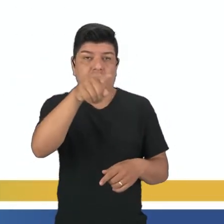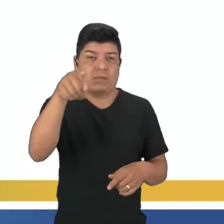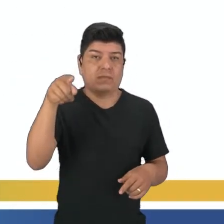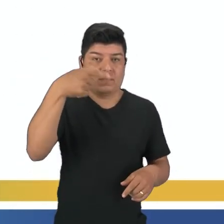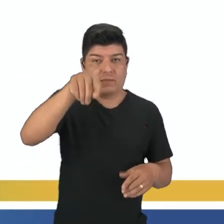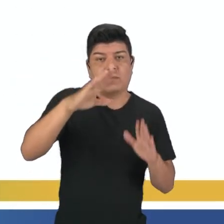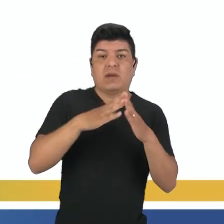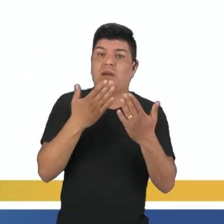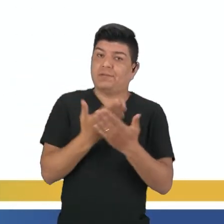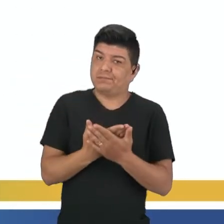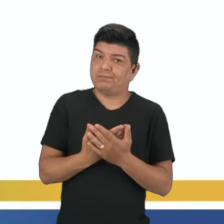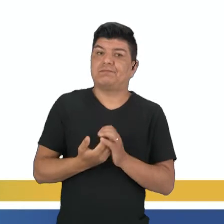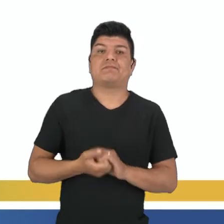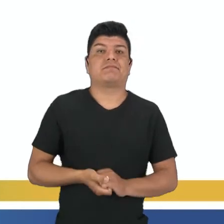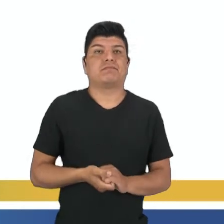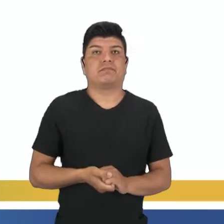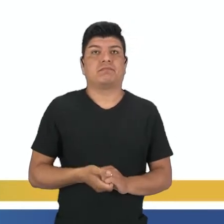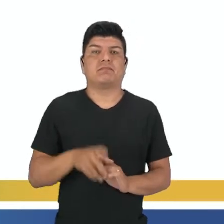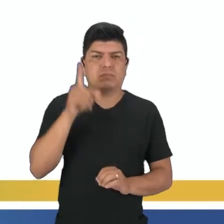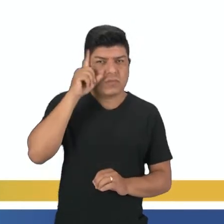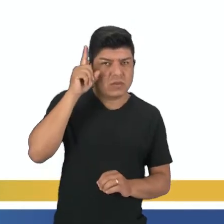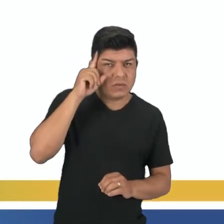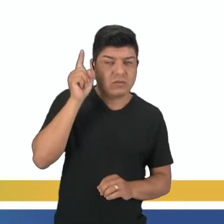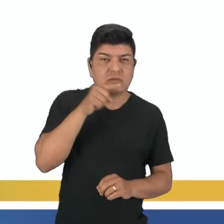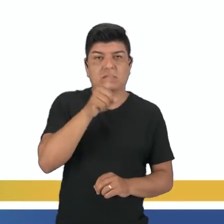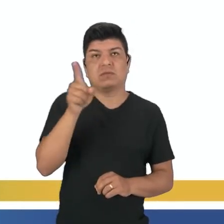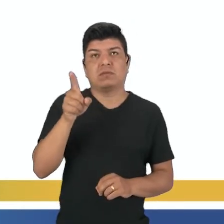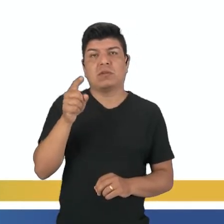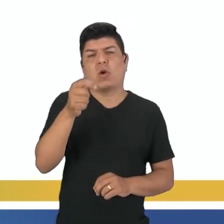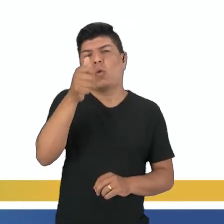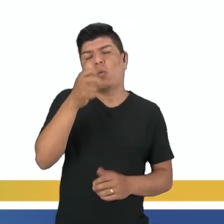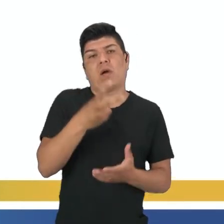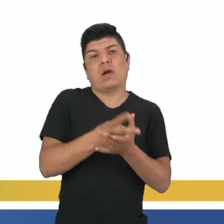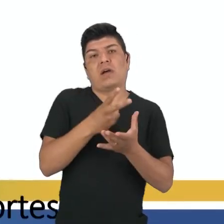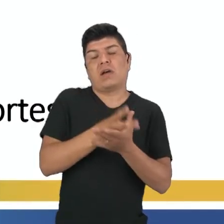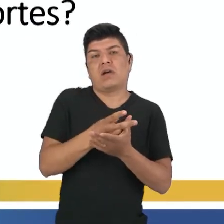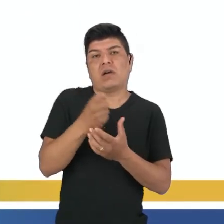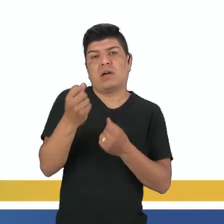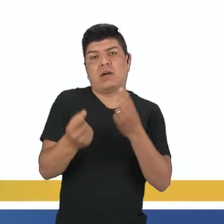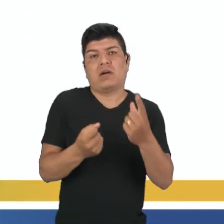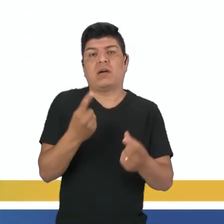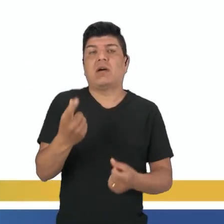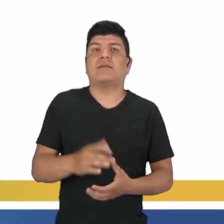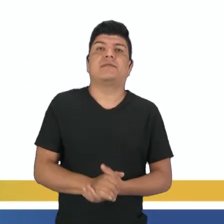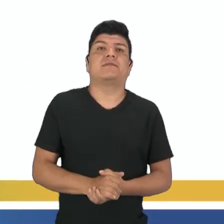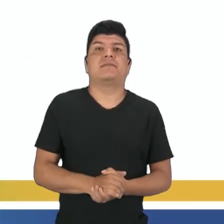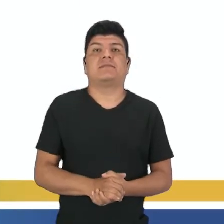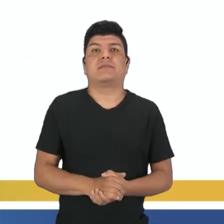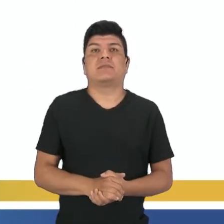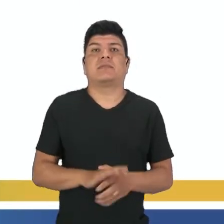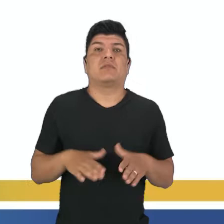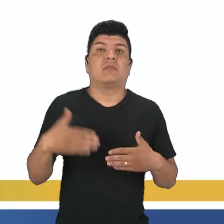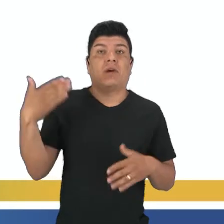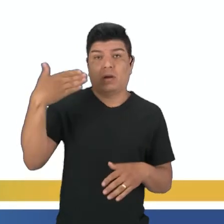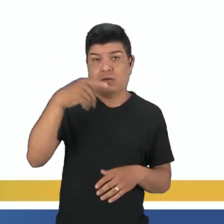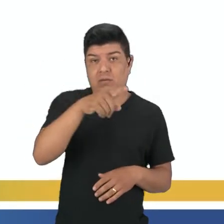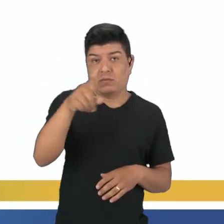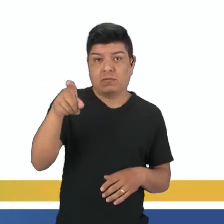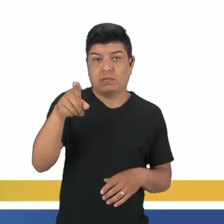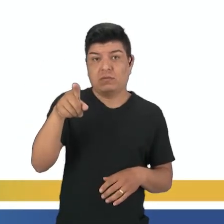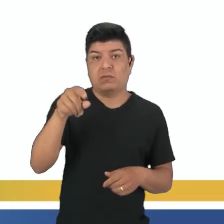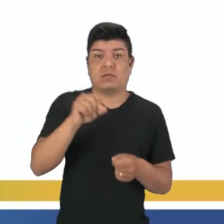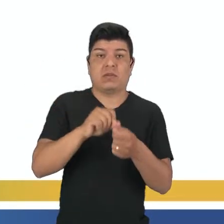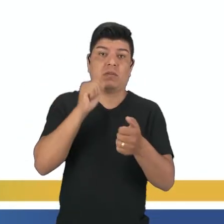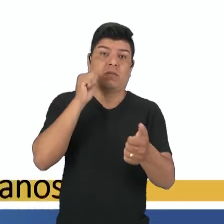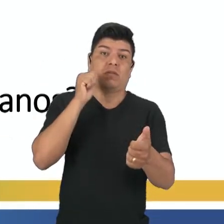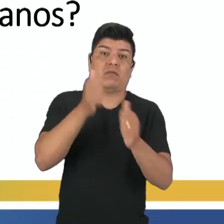Vai à escola? Todos os dias? Quase sempre, frequentemente, né? Com que frequência hace